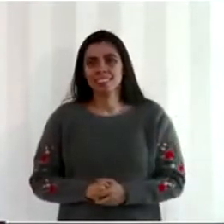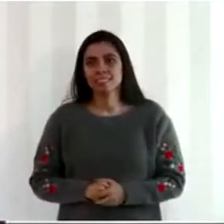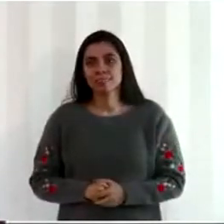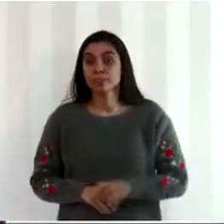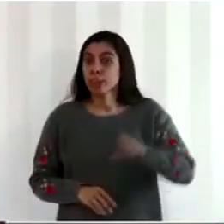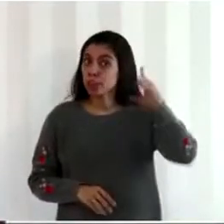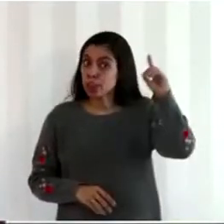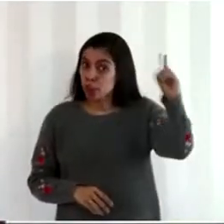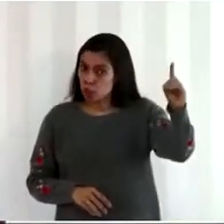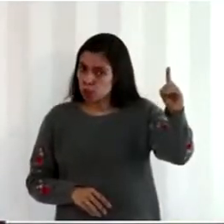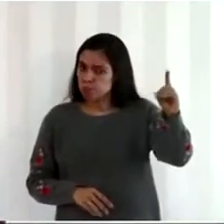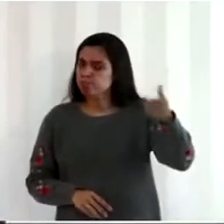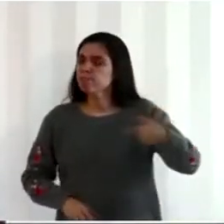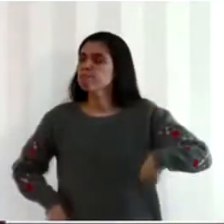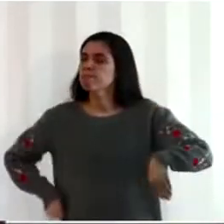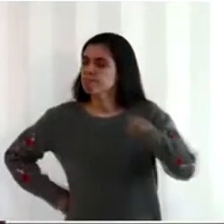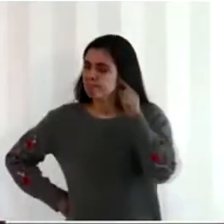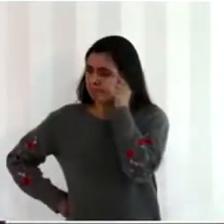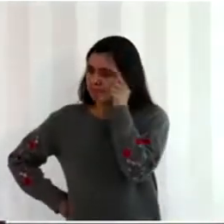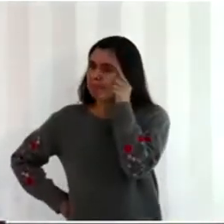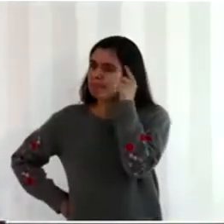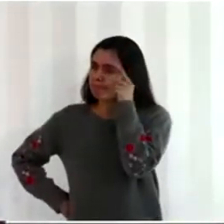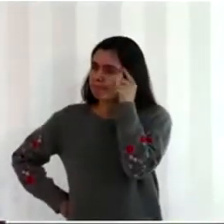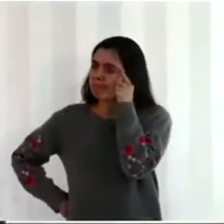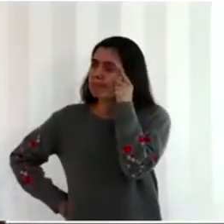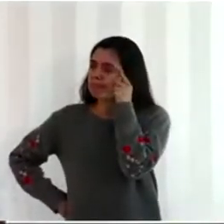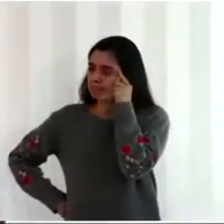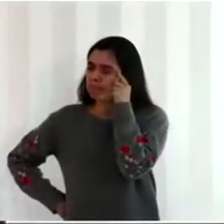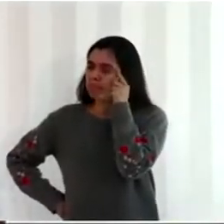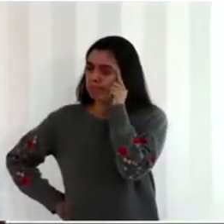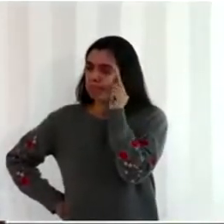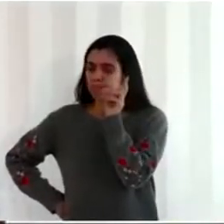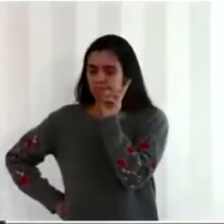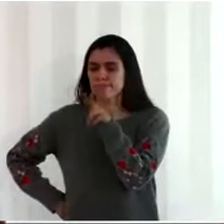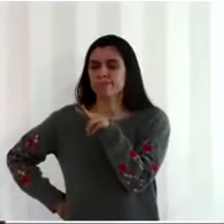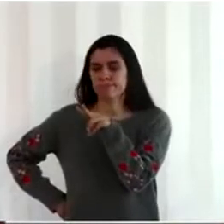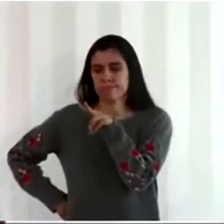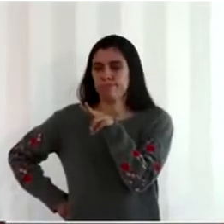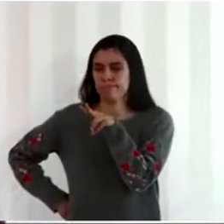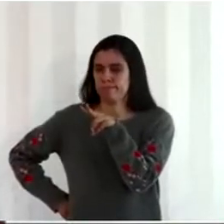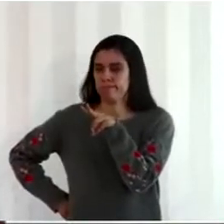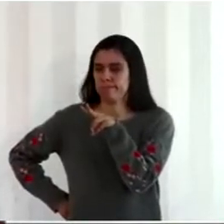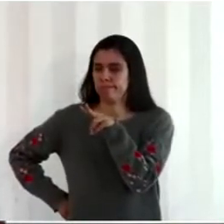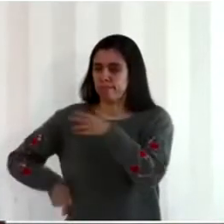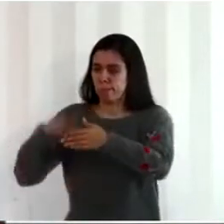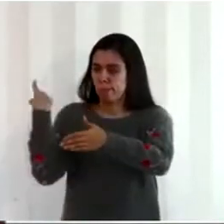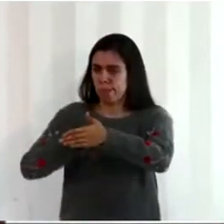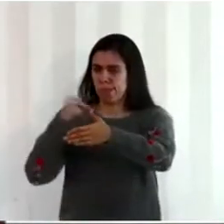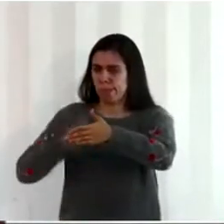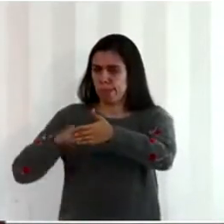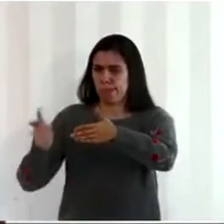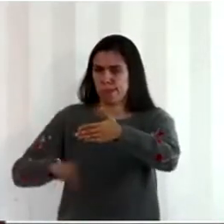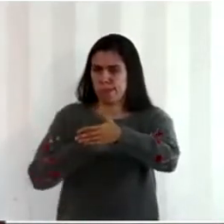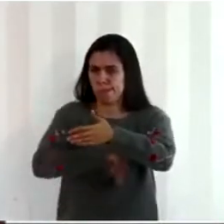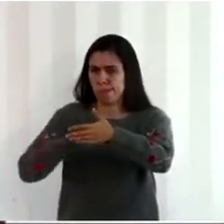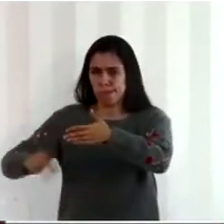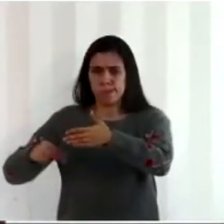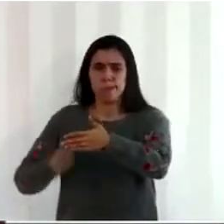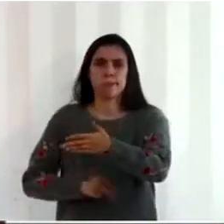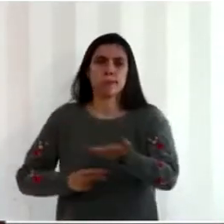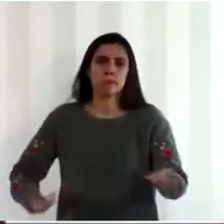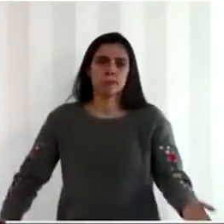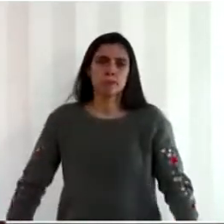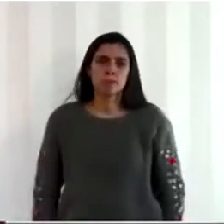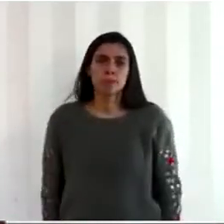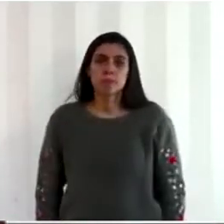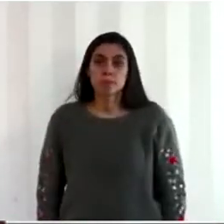fazendo isso. Sempre, irmãos, na história do seu povo, às vezes Deus manifestava os seus sinais e juízos para disciplinar os seus servos,